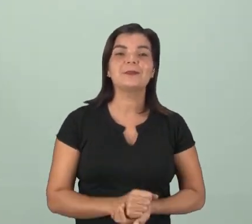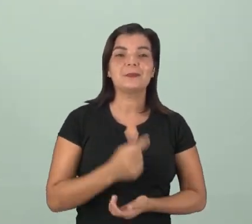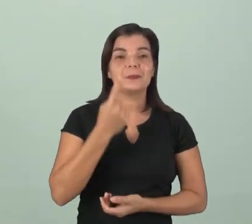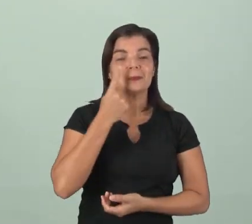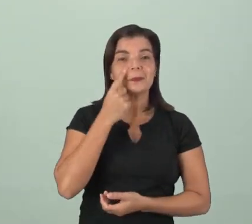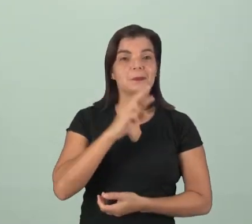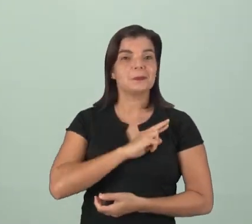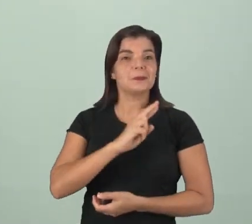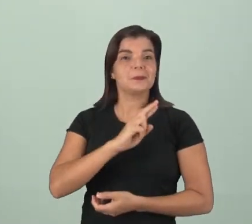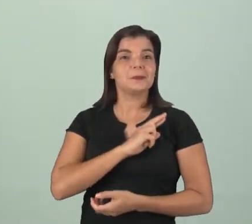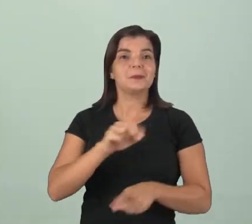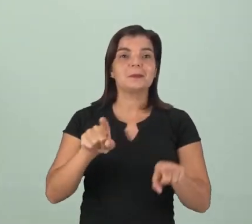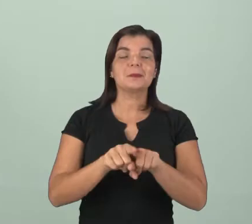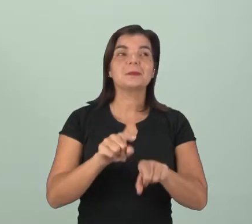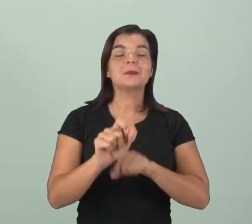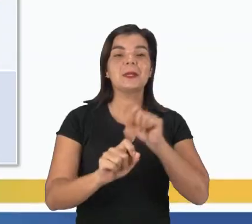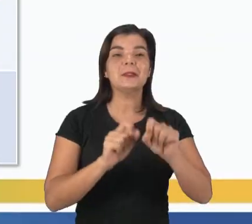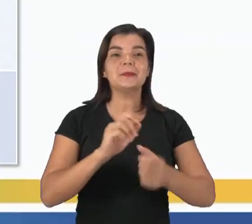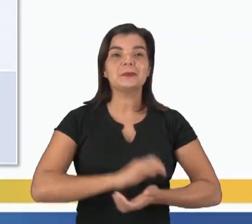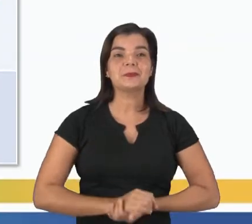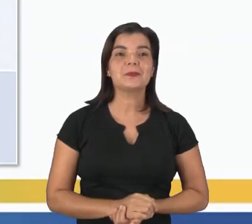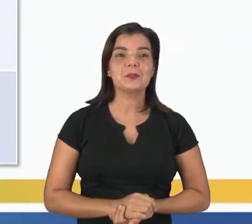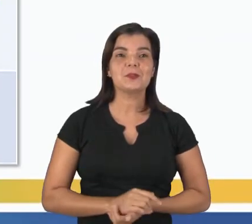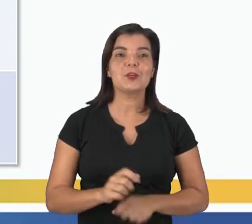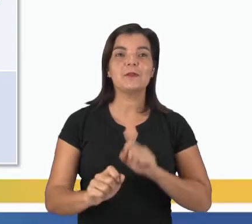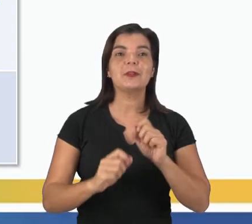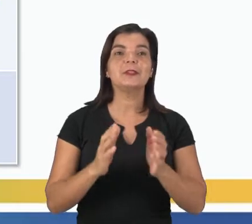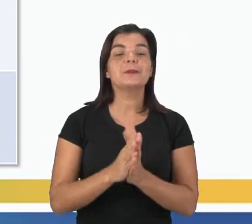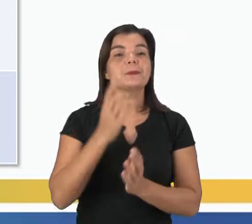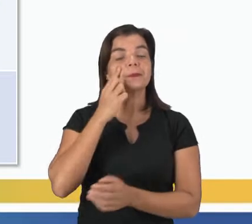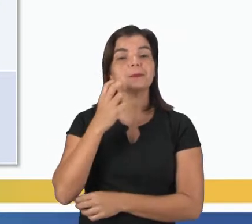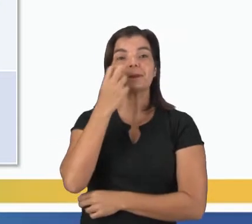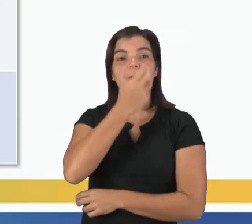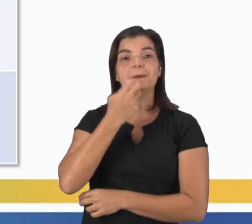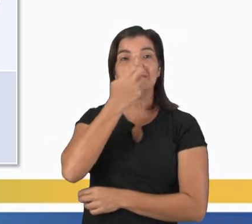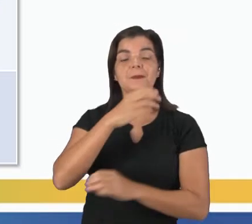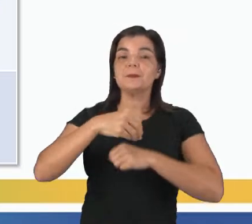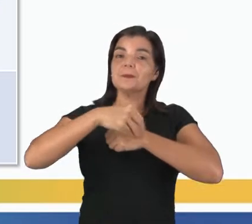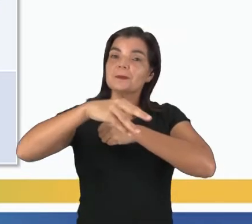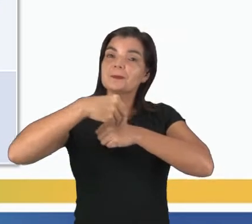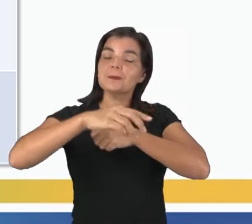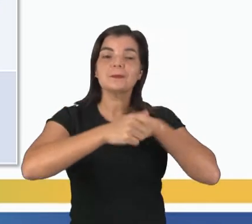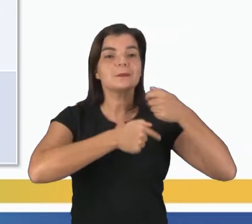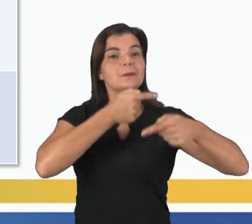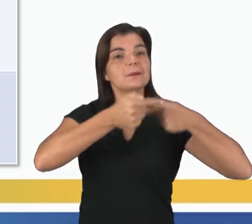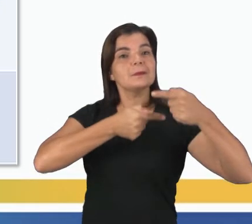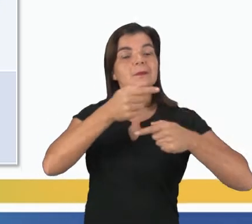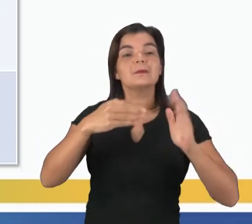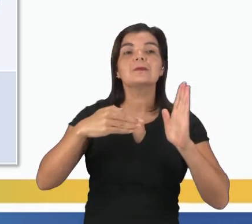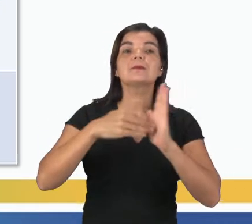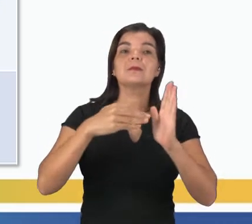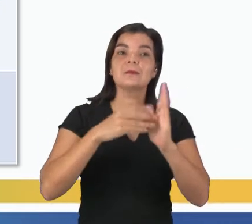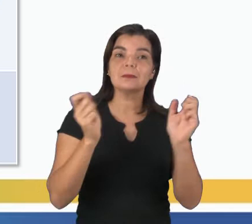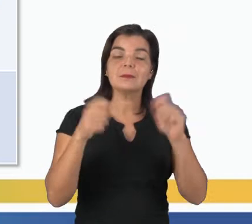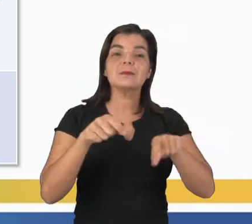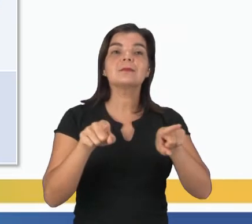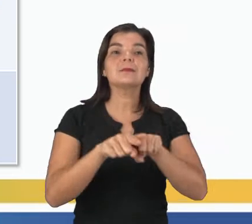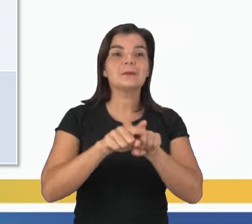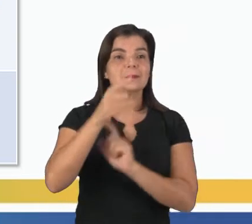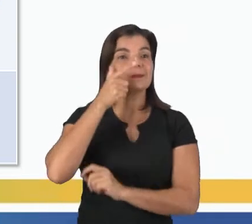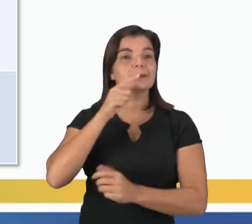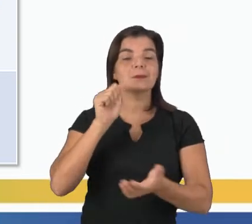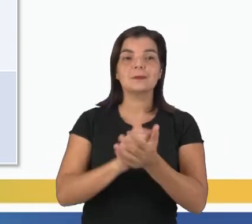religião hindu, ok? E tradição oral? Tradições orais são transmitidas de geração a geração até que podem ganhar uma